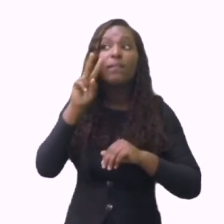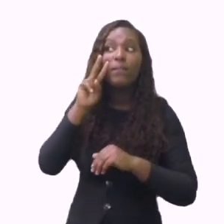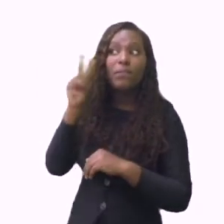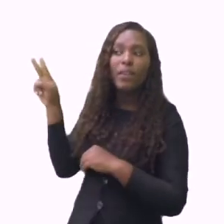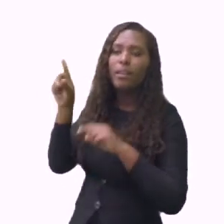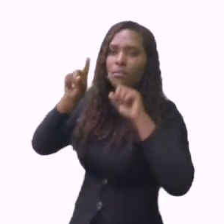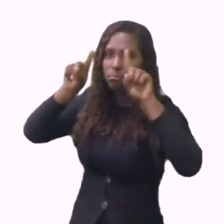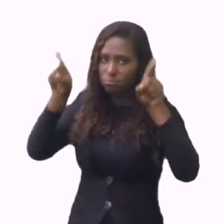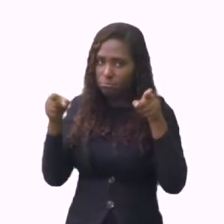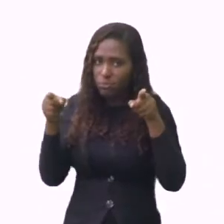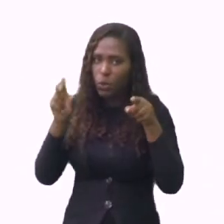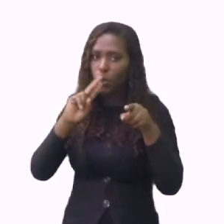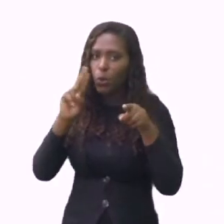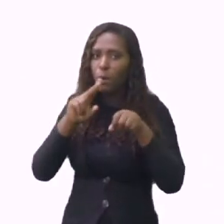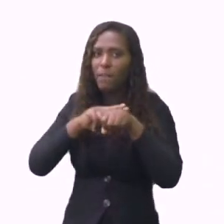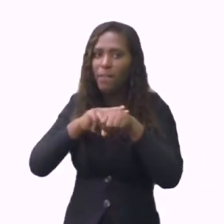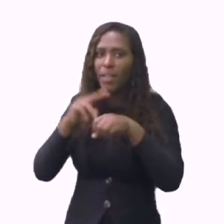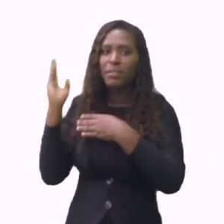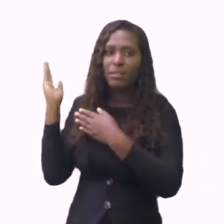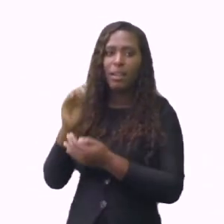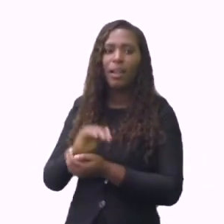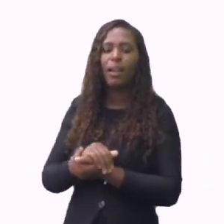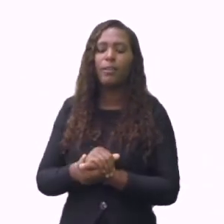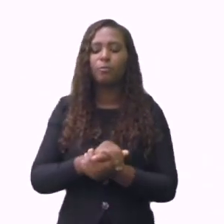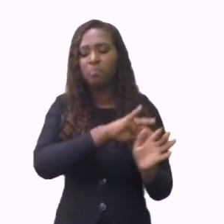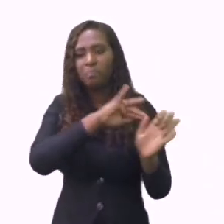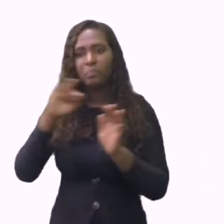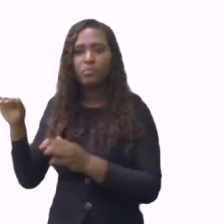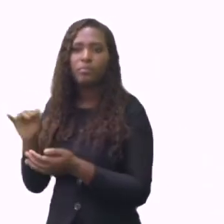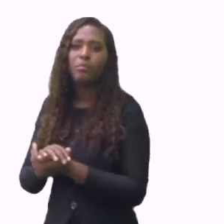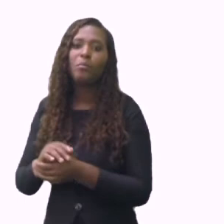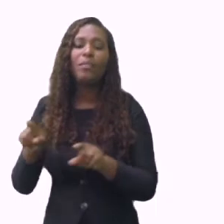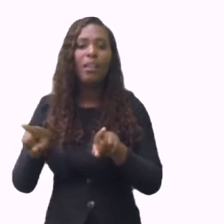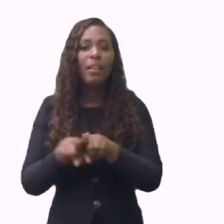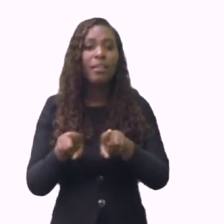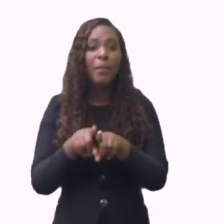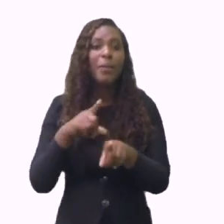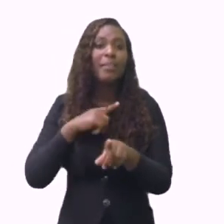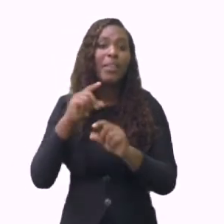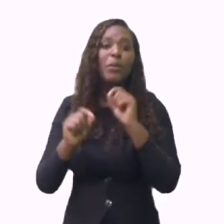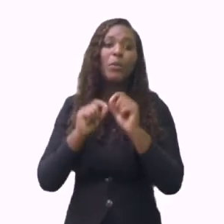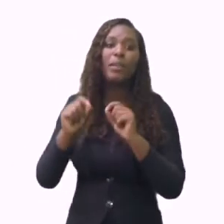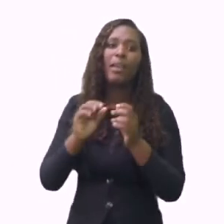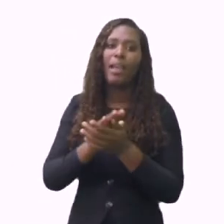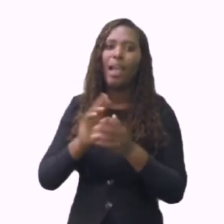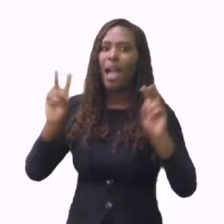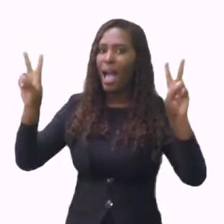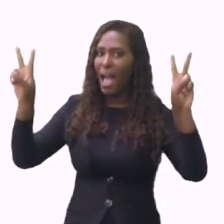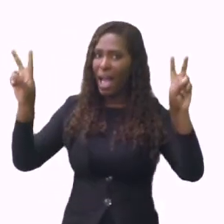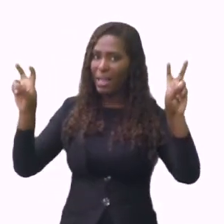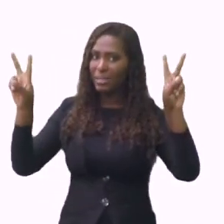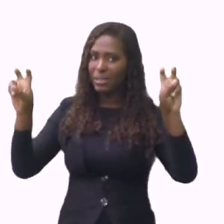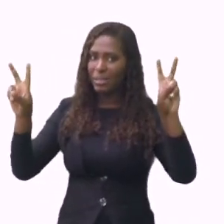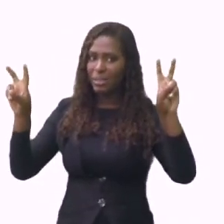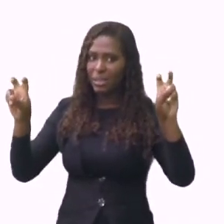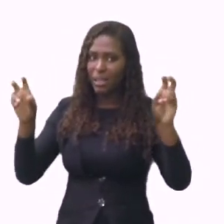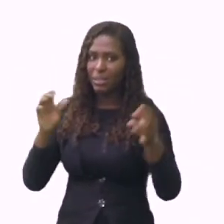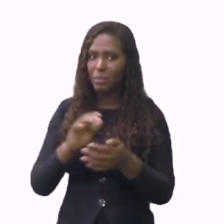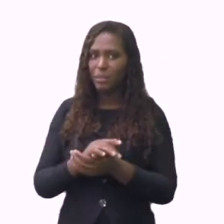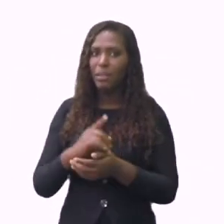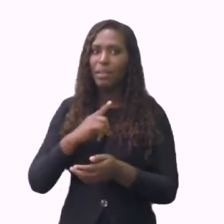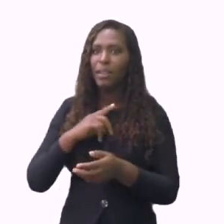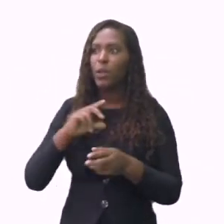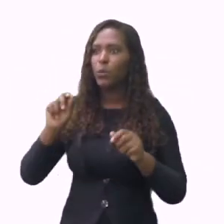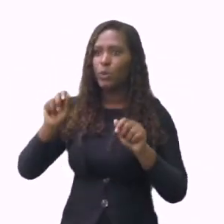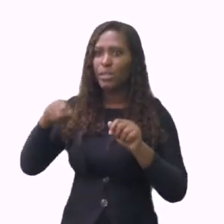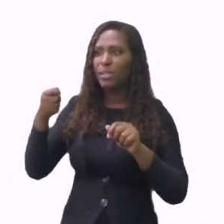parênteses. E a gente tem as aspas. As aspas, elas têm até esse sinal aqui com a mão, que muitas vezes a